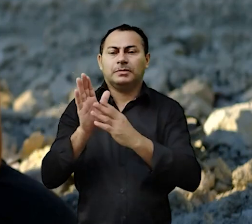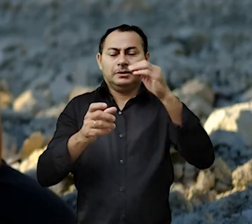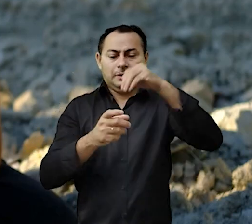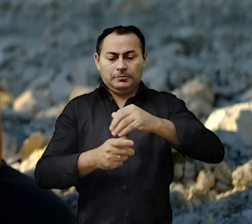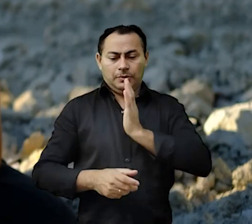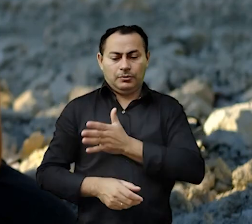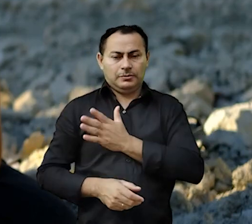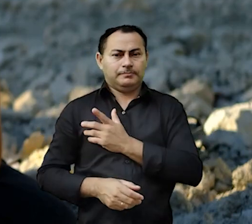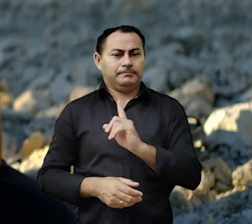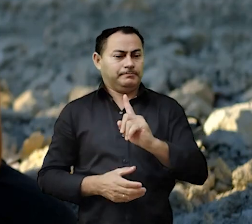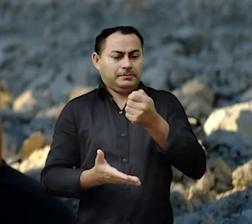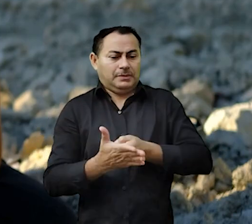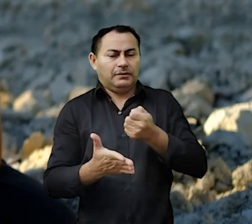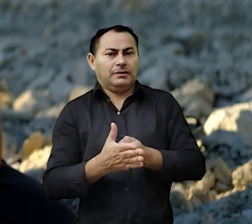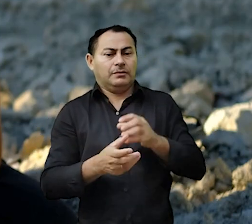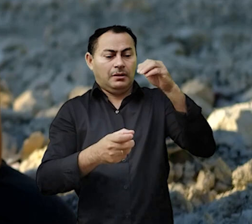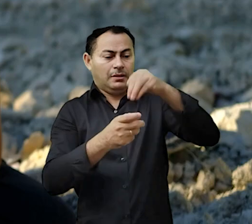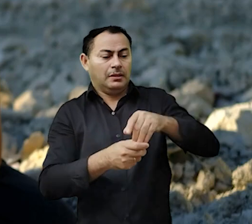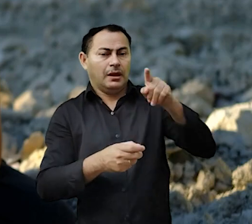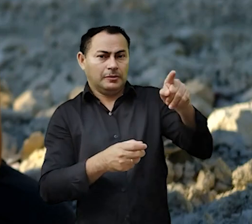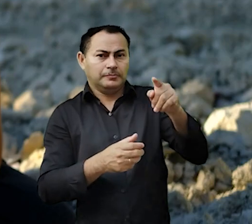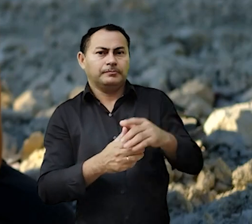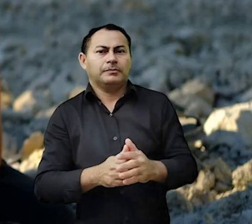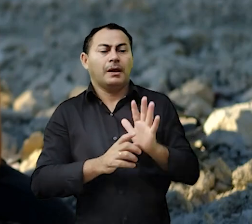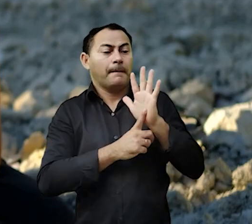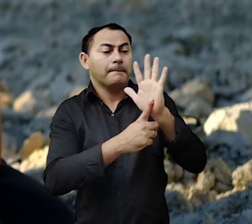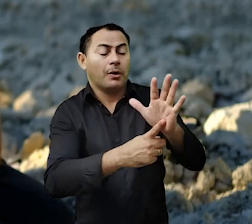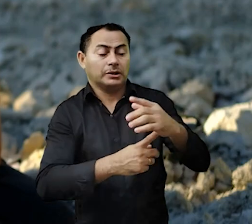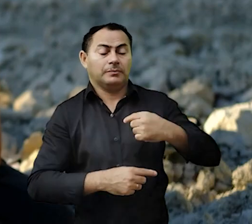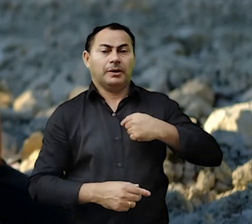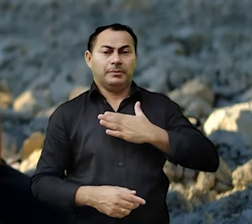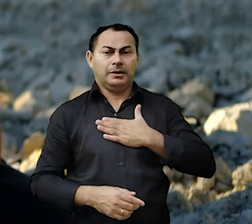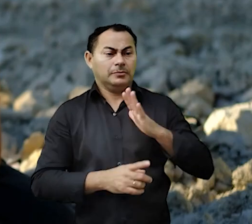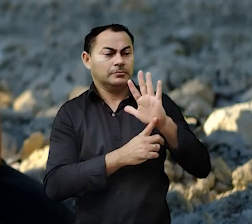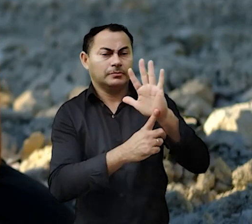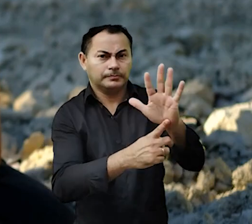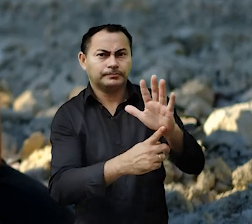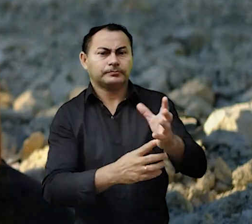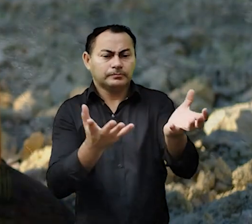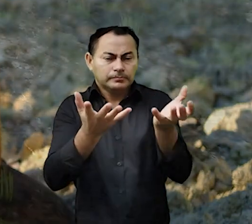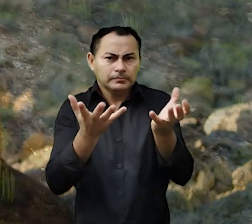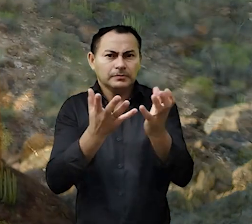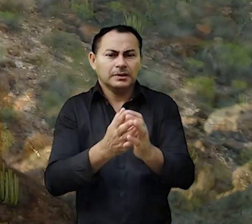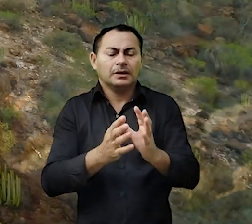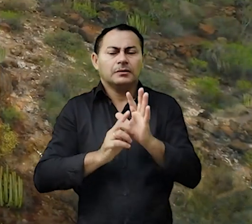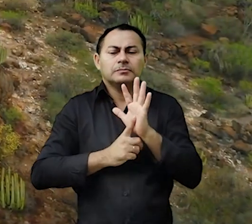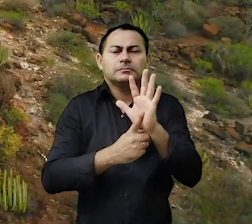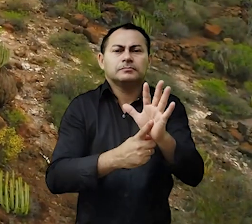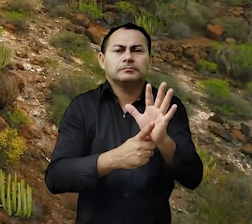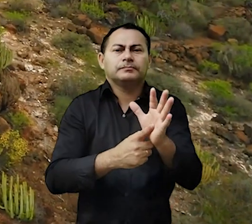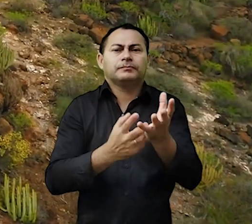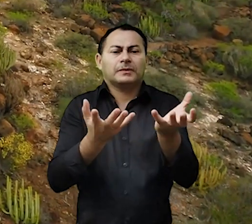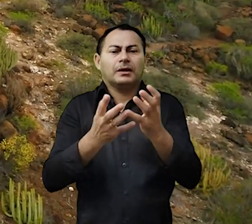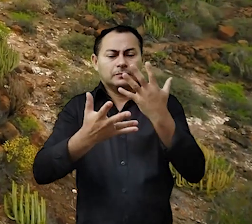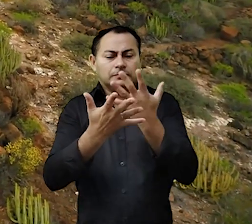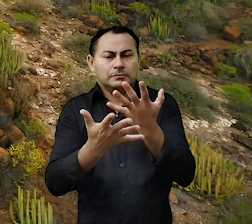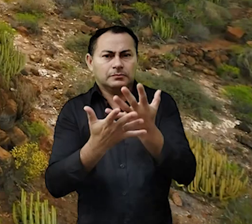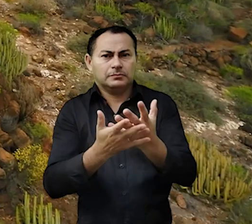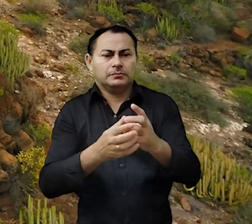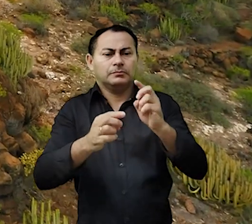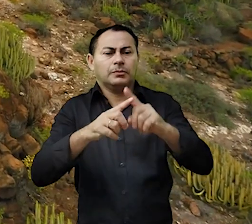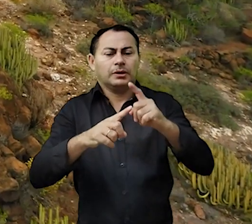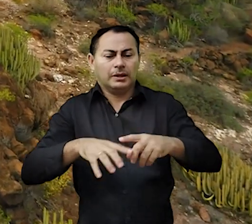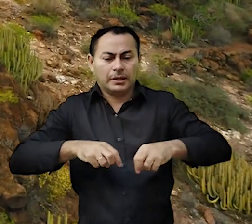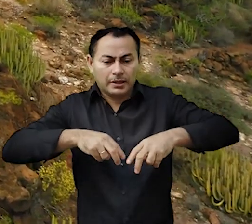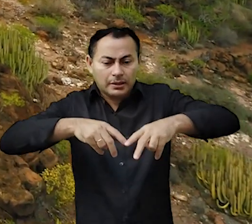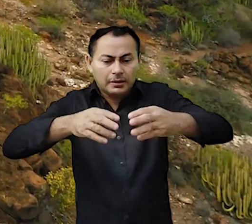propósitos em meu coração que não deveriam estar lá. Mostra-os para mim. quero desmascará-los, quero confessá-los